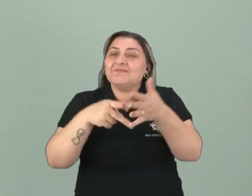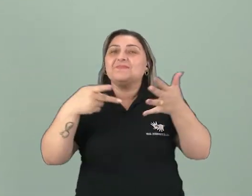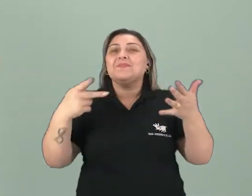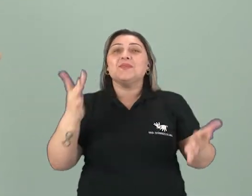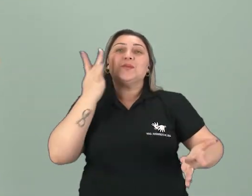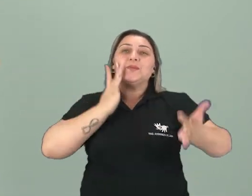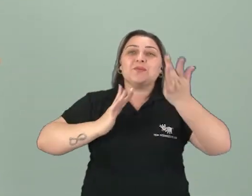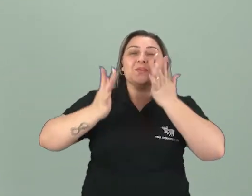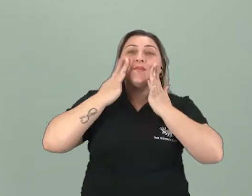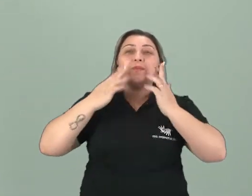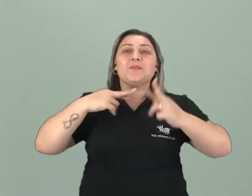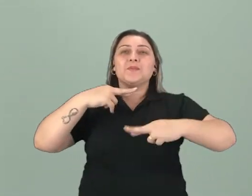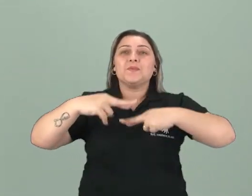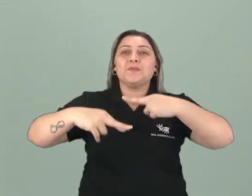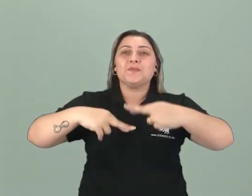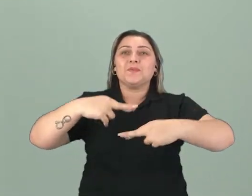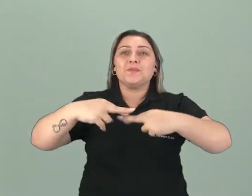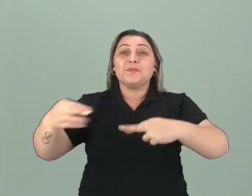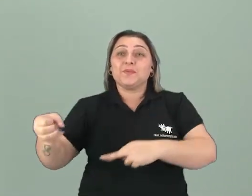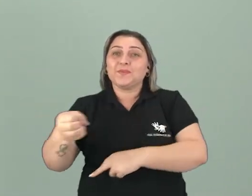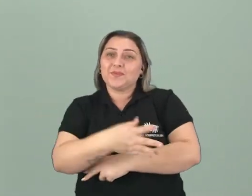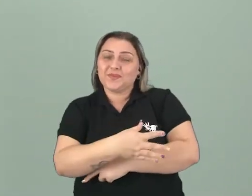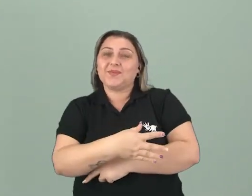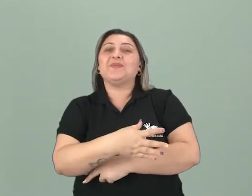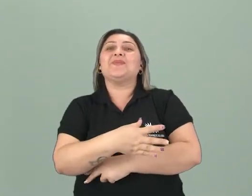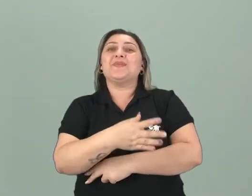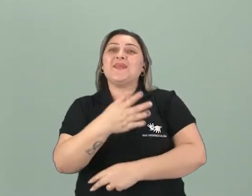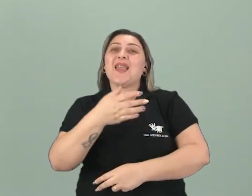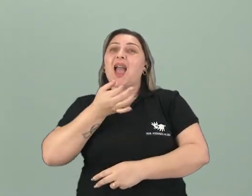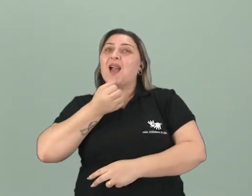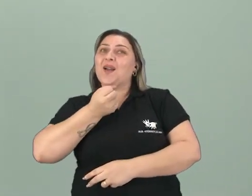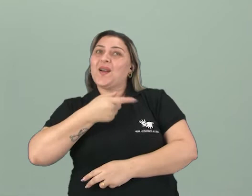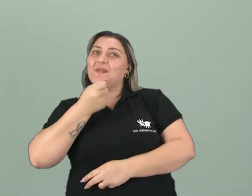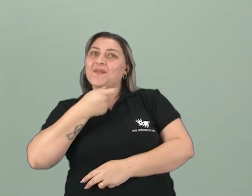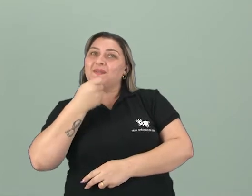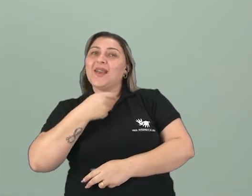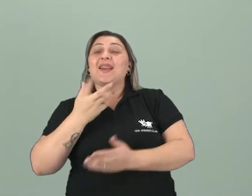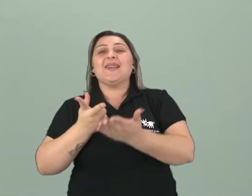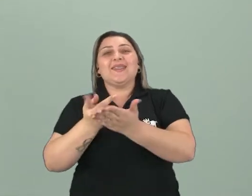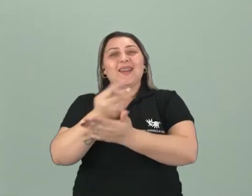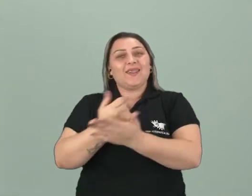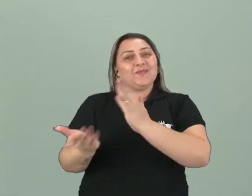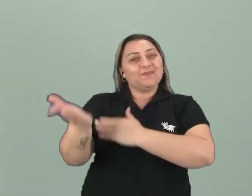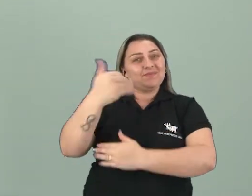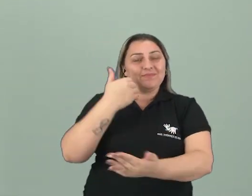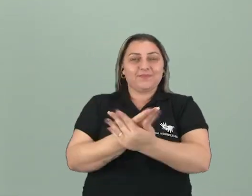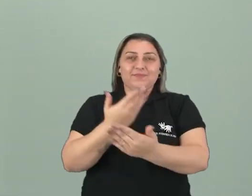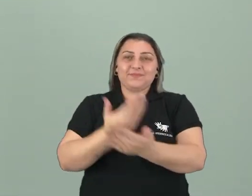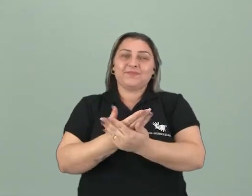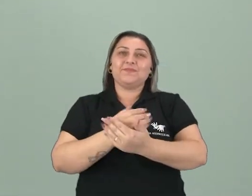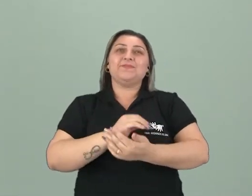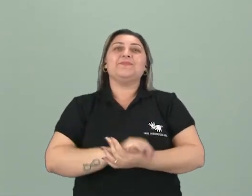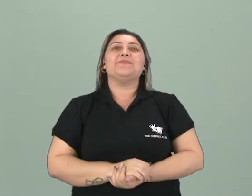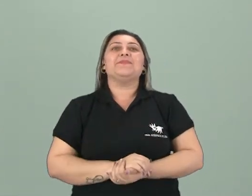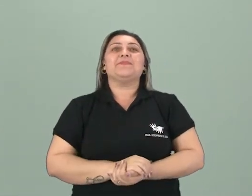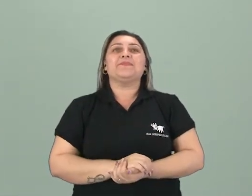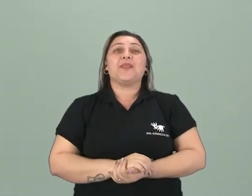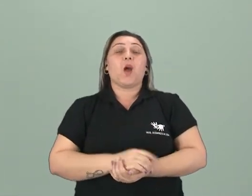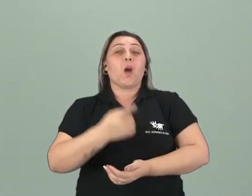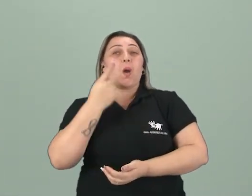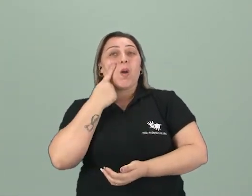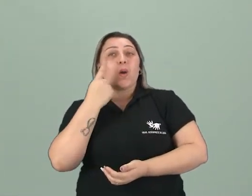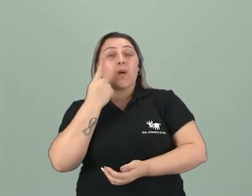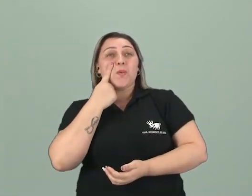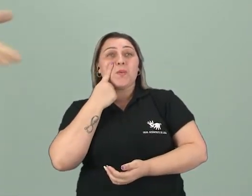sobre o teatro renascentista e a comédia dell'arte. Vamos comigo nessa aula? Vamos lá, gente? Então, olha